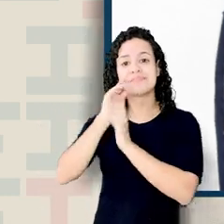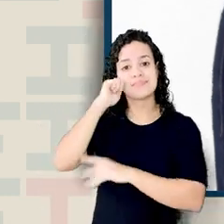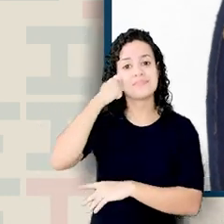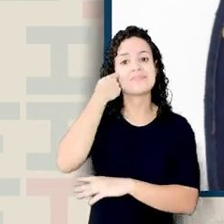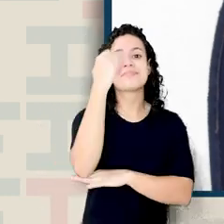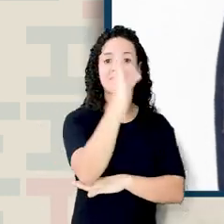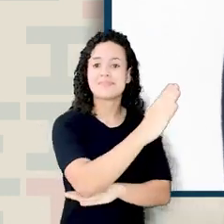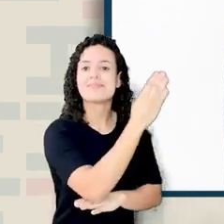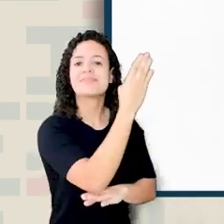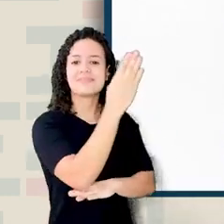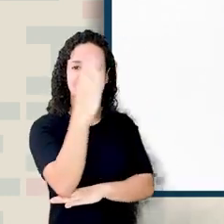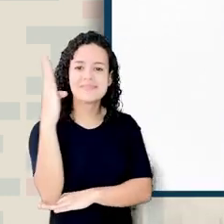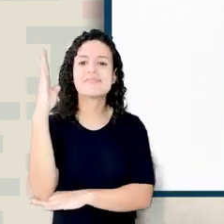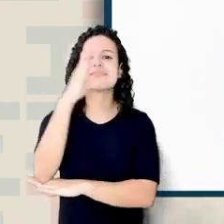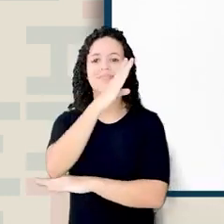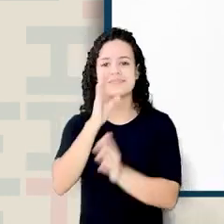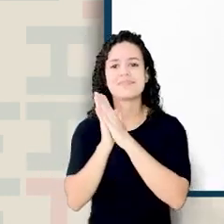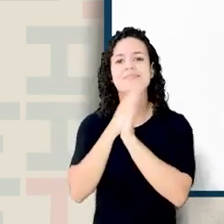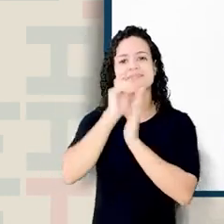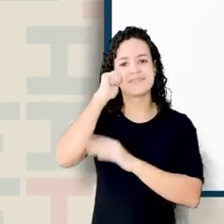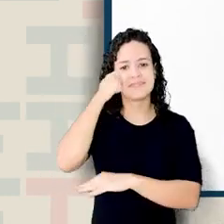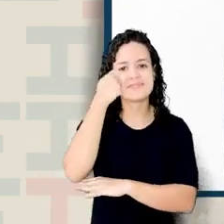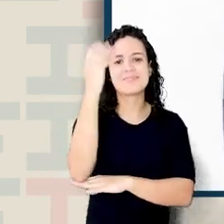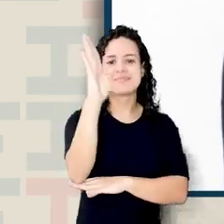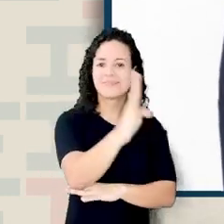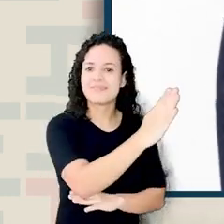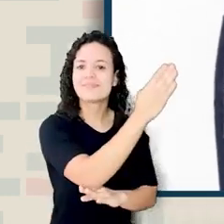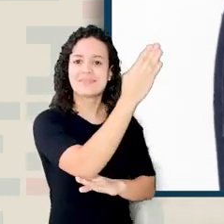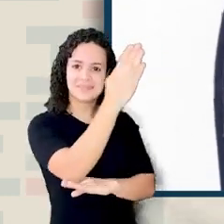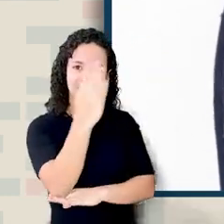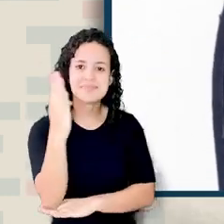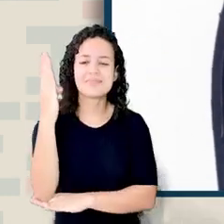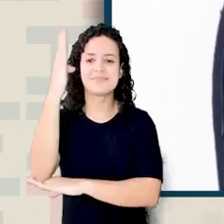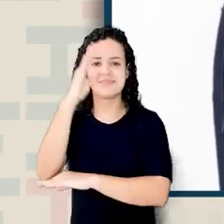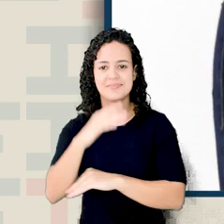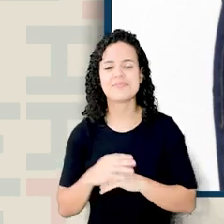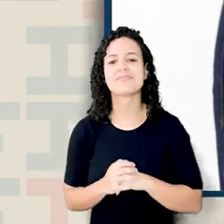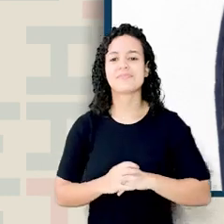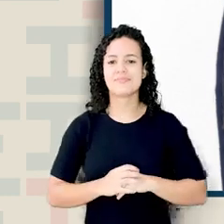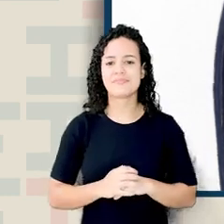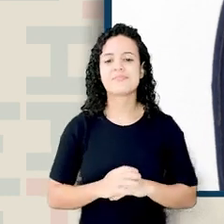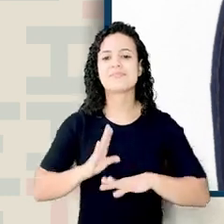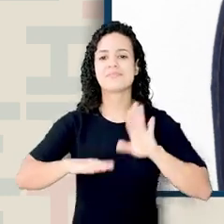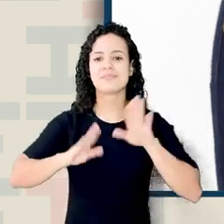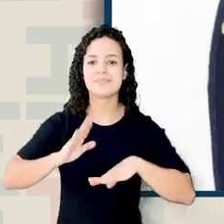boneca preta do maracatu, boneca preta do maracatu.